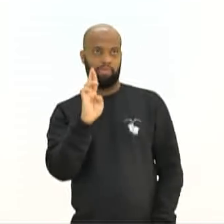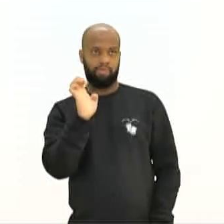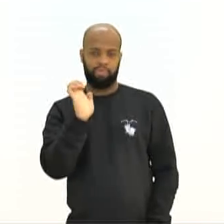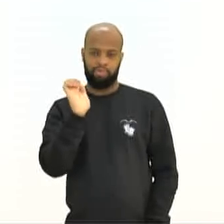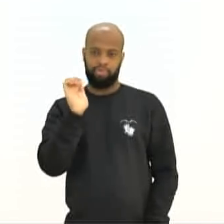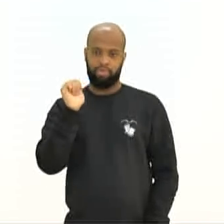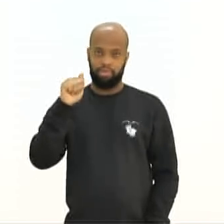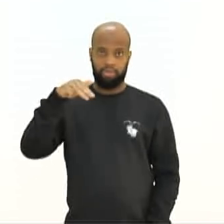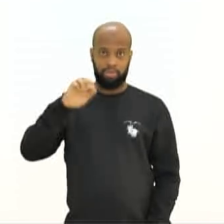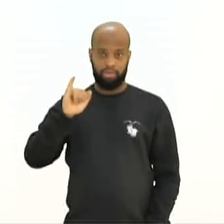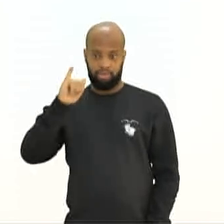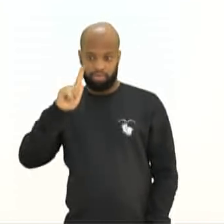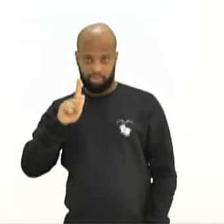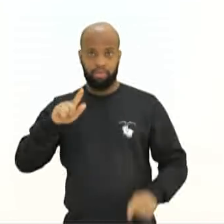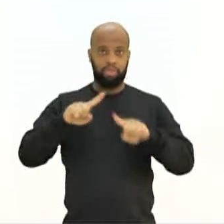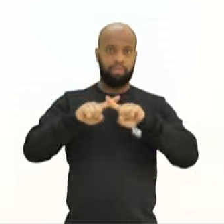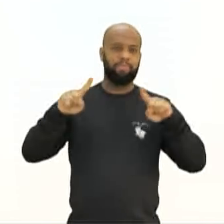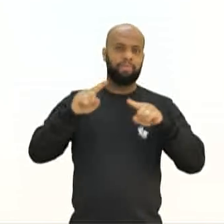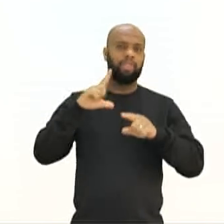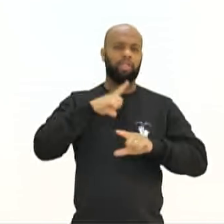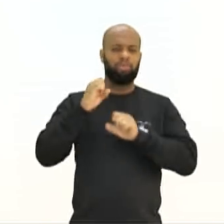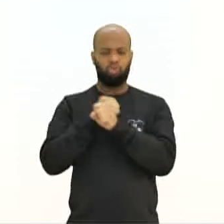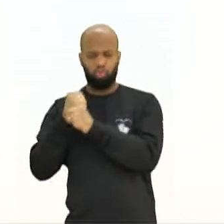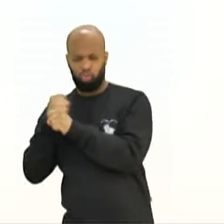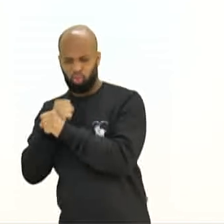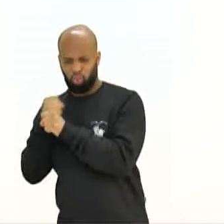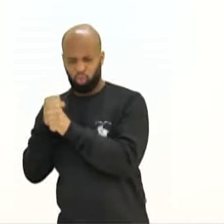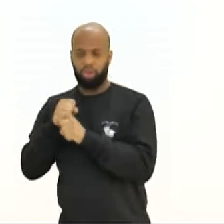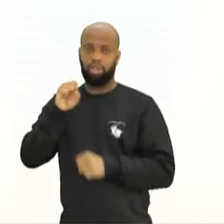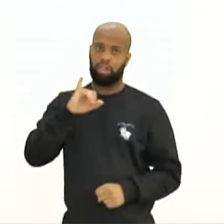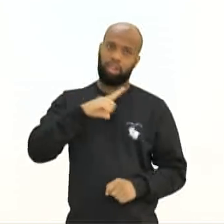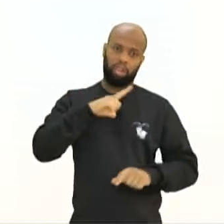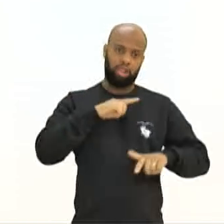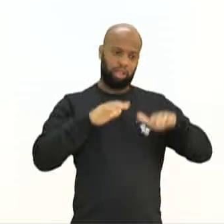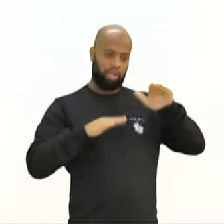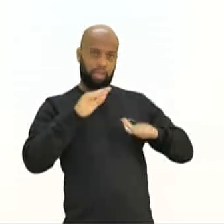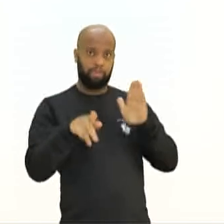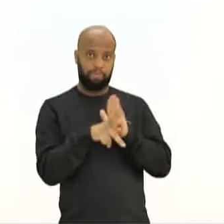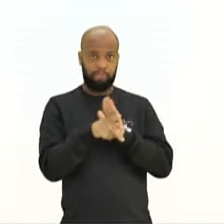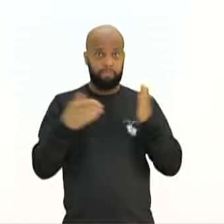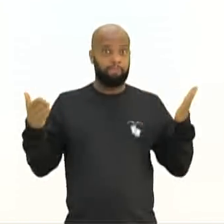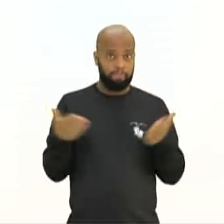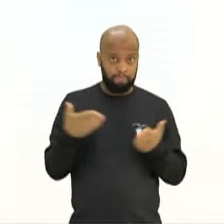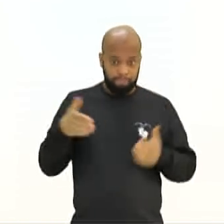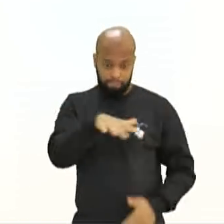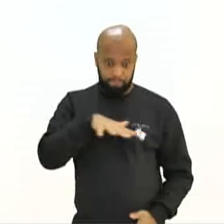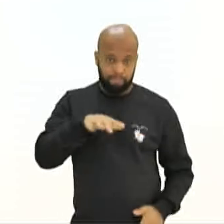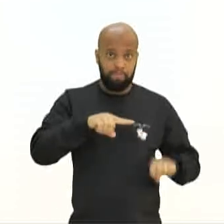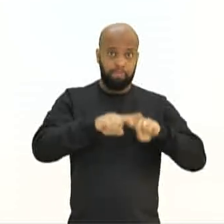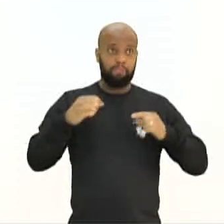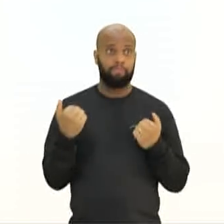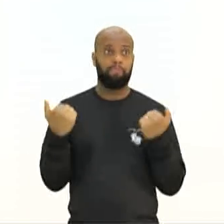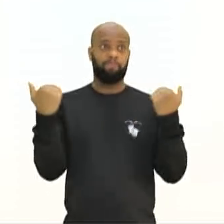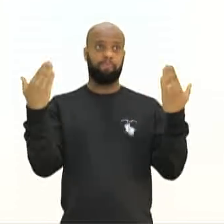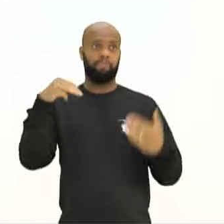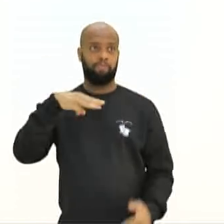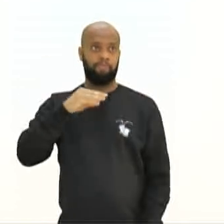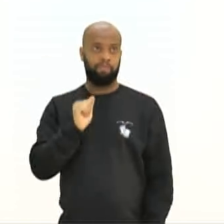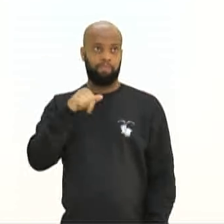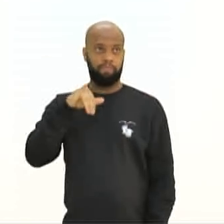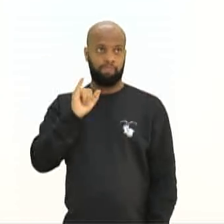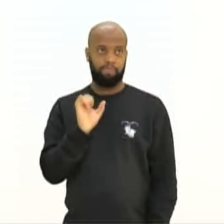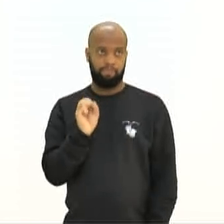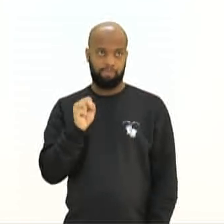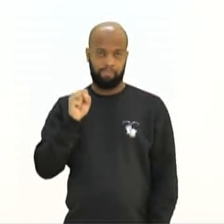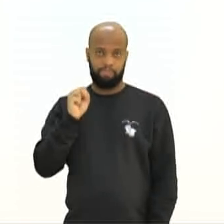ali em inglês, por anos a fio se depender das forças normais do mercado. Mas fora do mainstream, então ele já usa uma outra